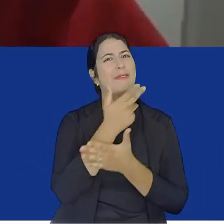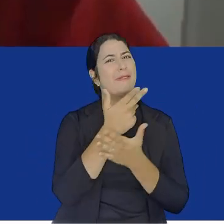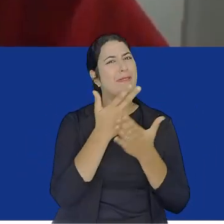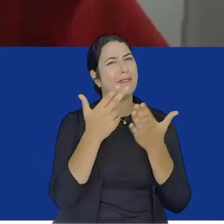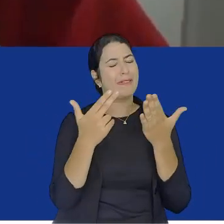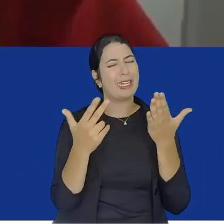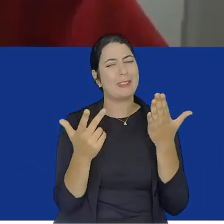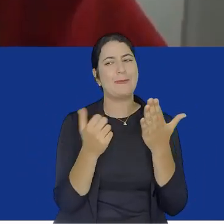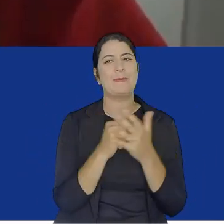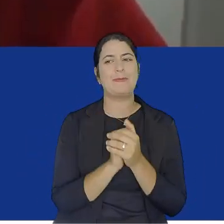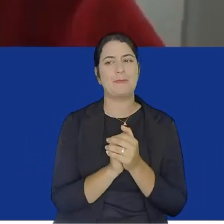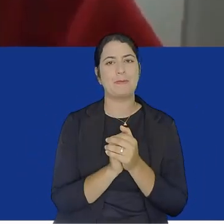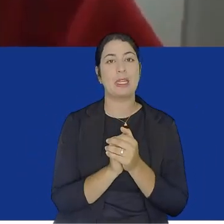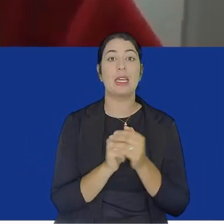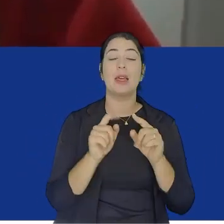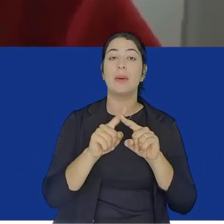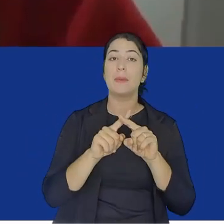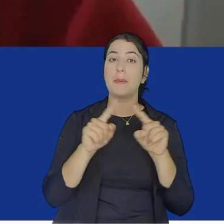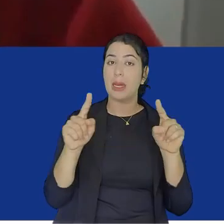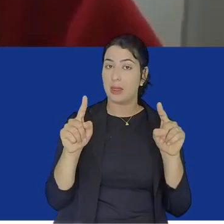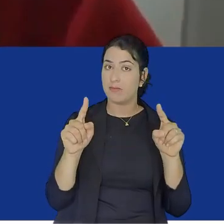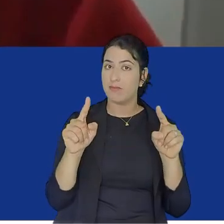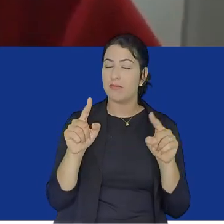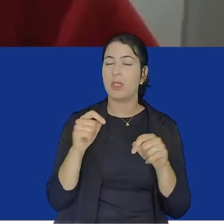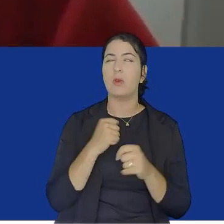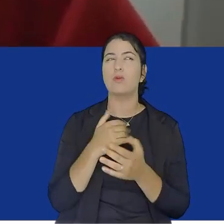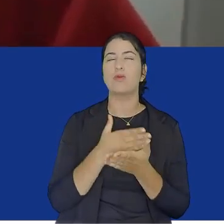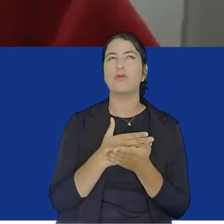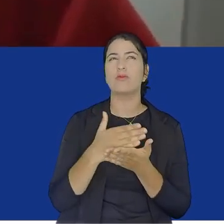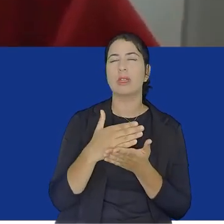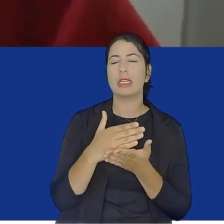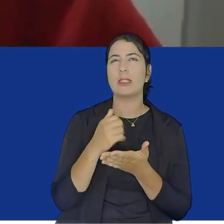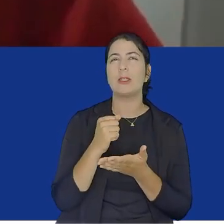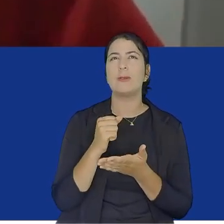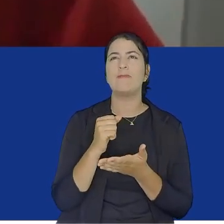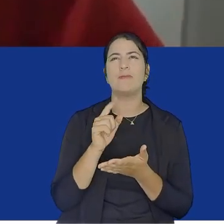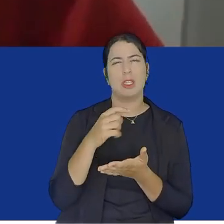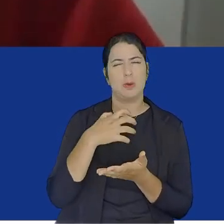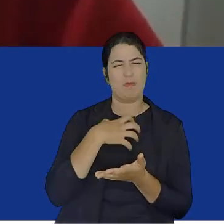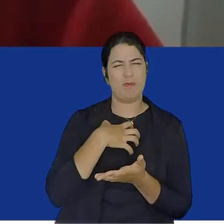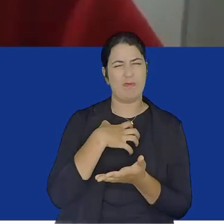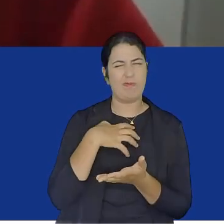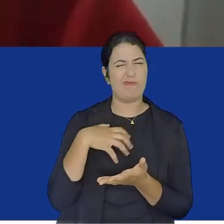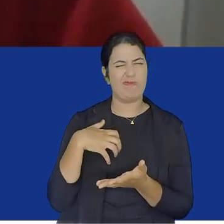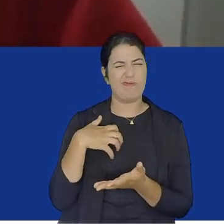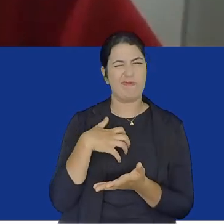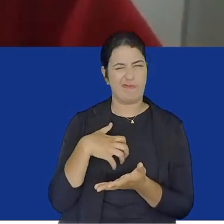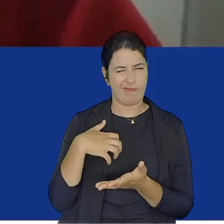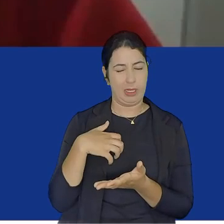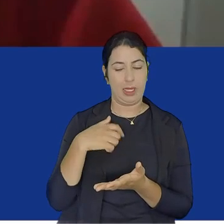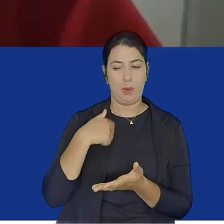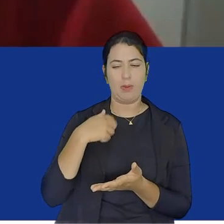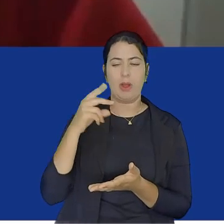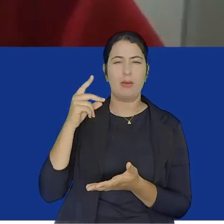sabe? Mas eu comecei lembrando de um desconforto. Eu faço terapia há muitos anos, muitos